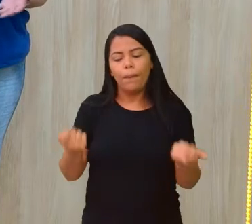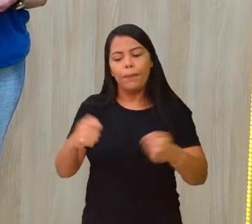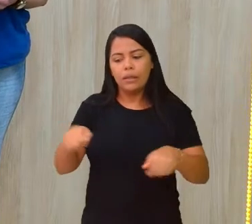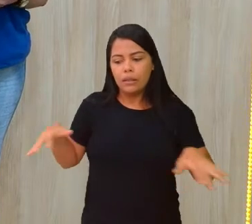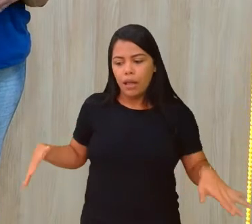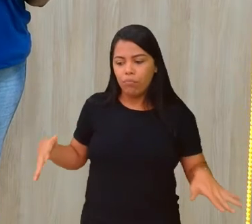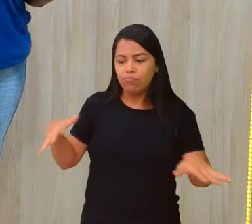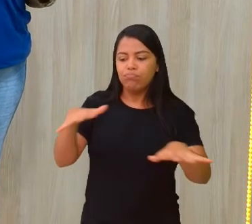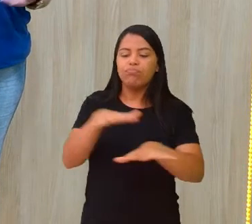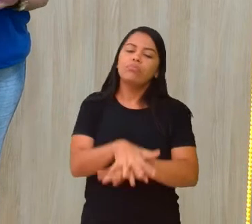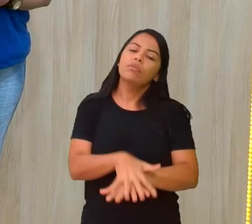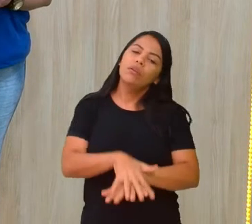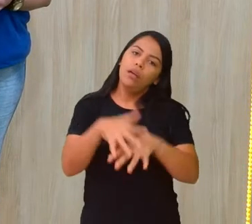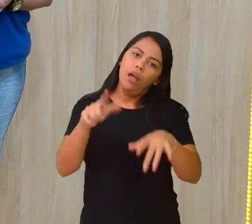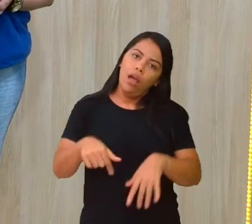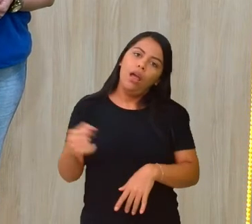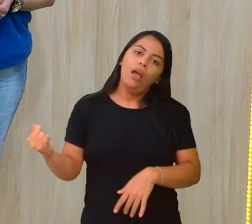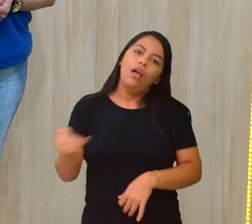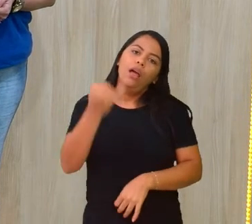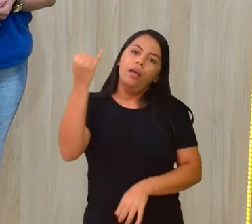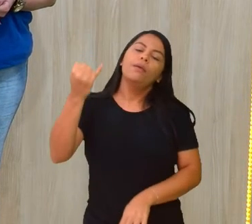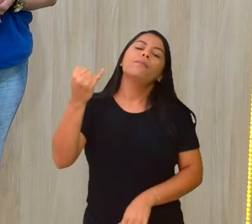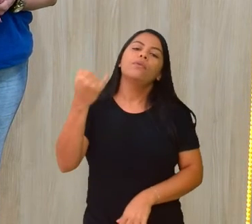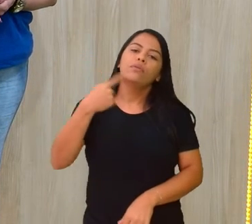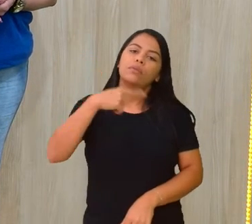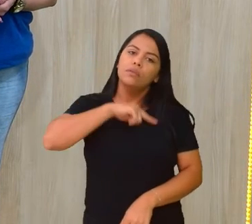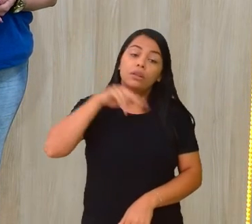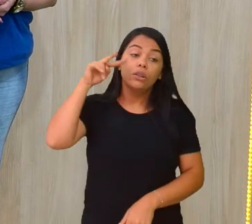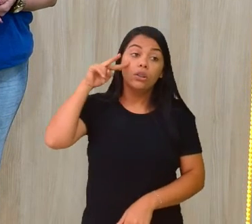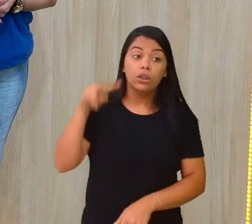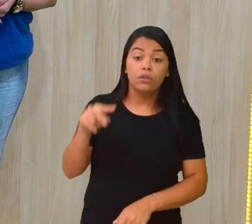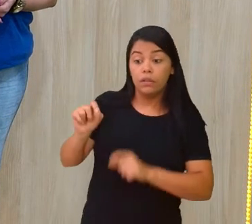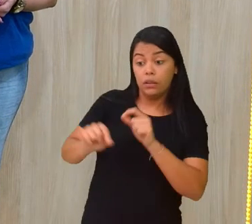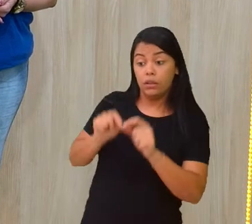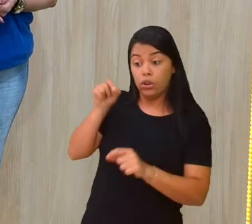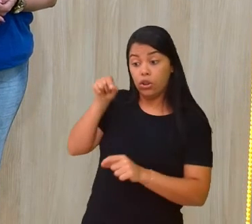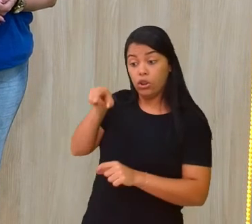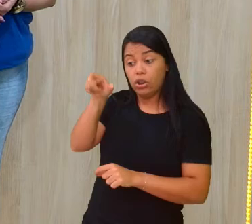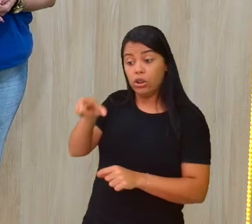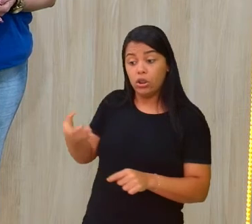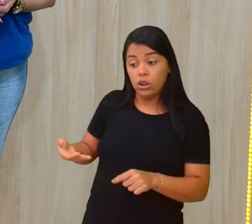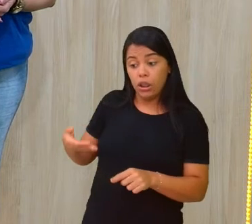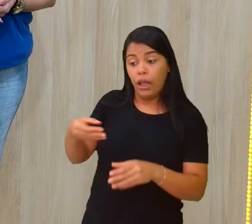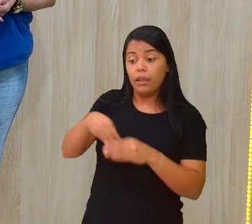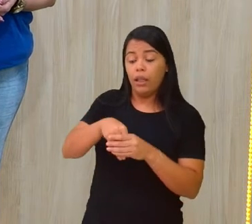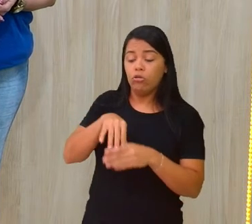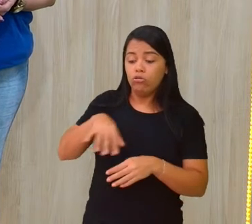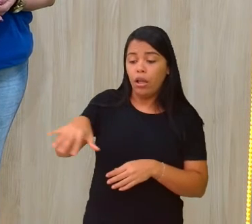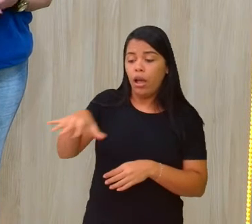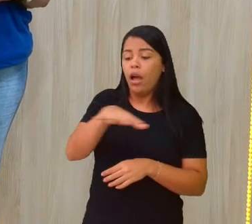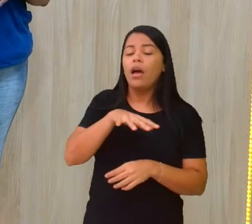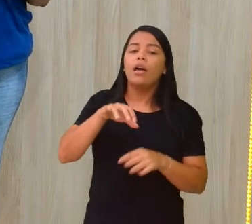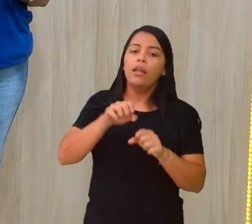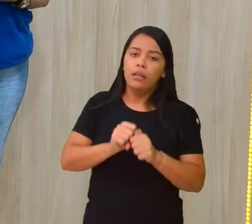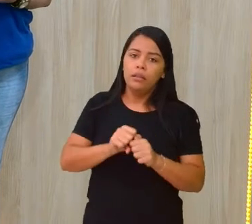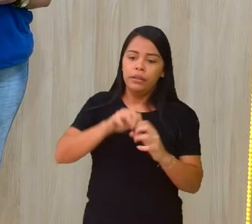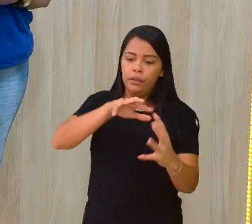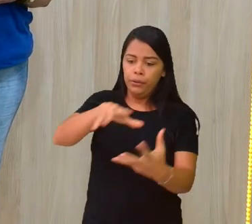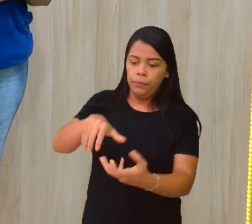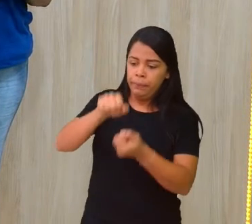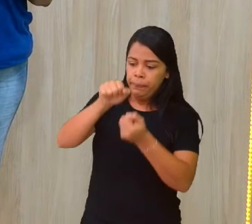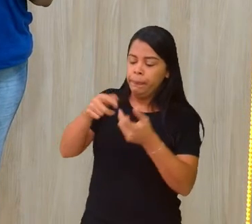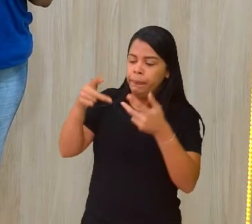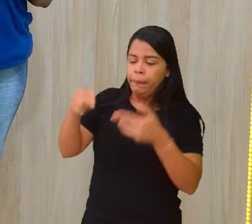é importante que a gente enxergue que isso está dentro da sustentabilidade, sim, como a professora Vanessa disse, que é uma